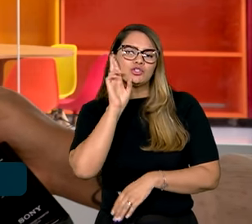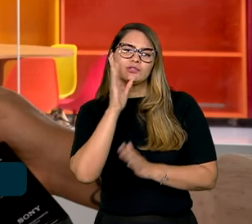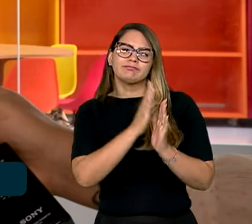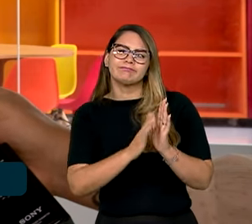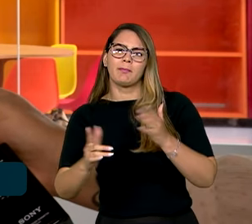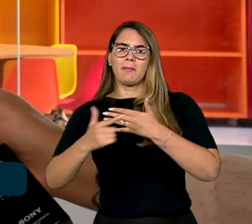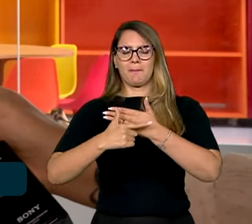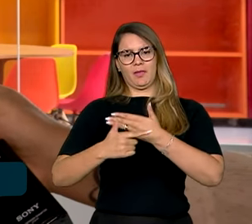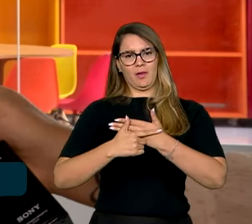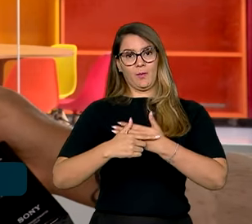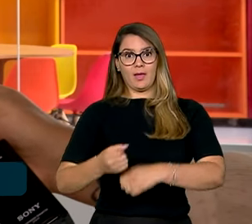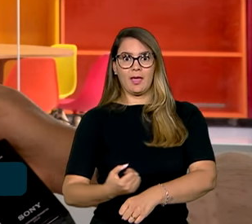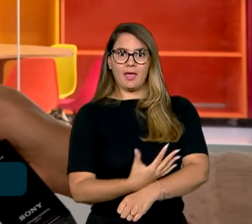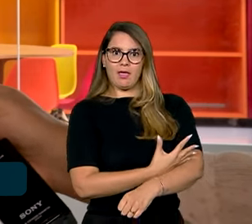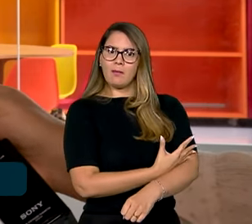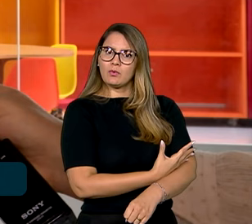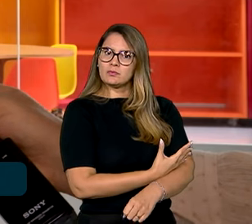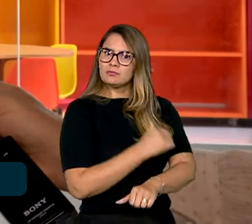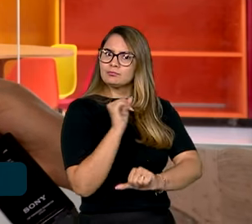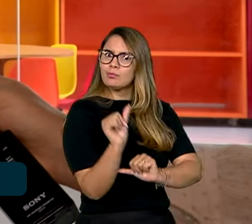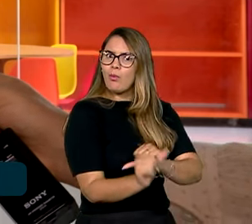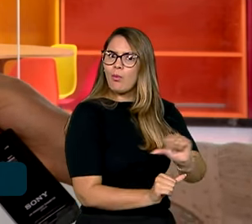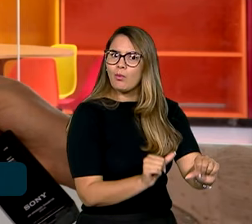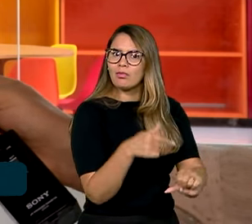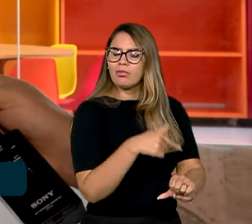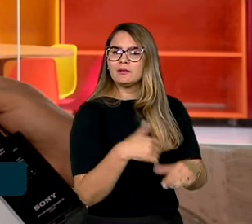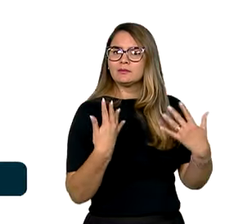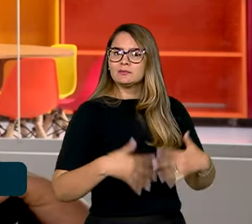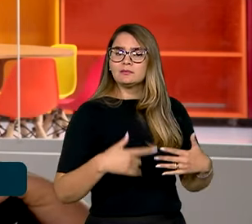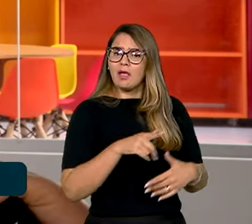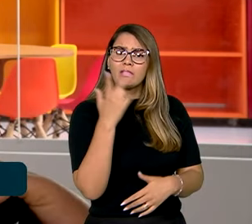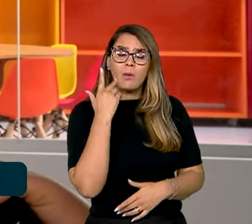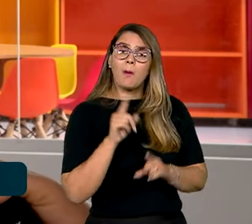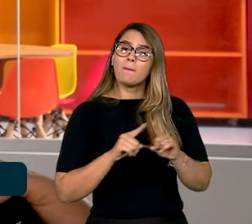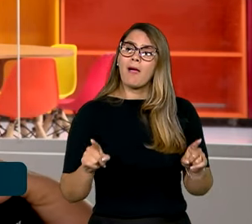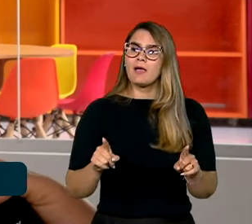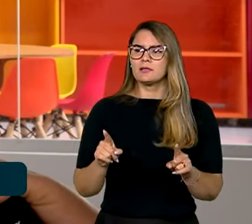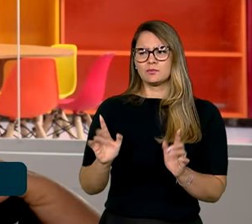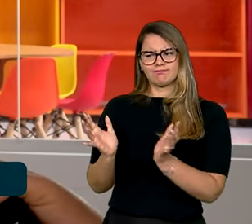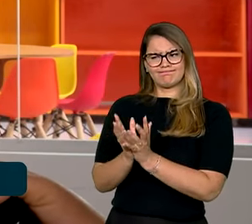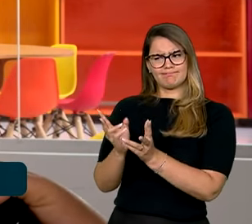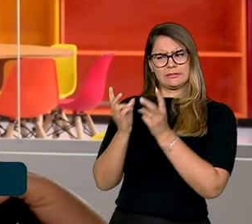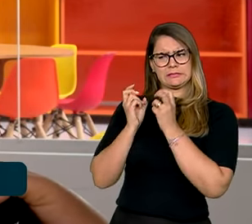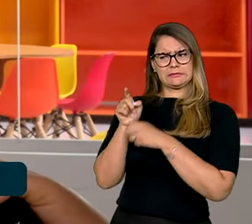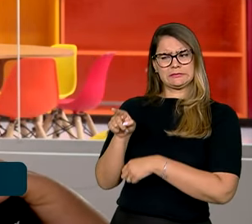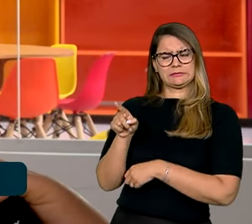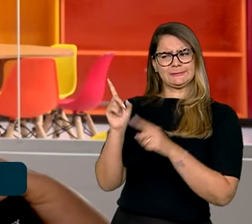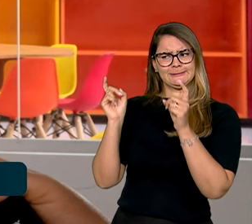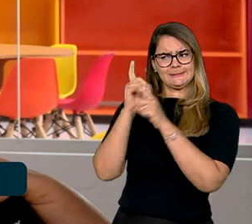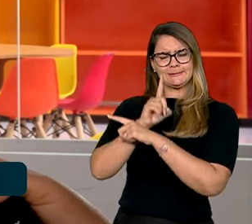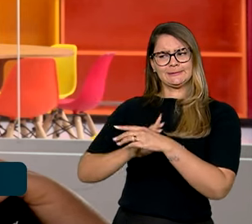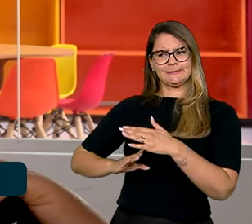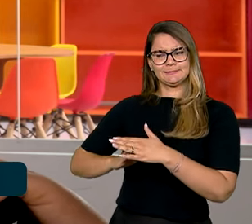né? Isso demanda emocionalmente ela também muito, então isso é um quadro mais comum. Quando a equipe percebe que tá tendo uma dificuldade, e